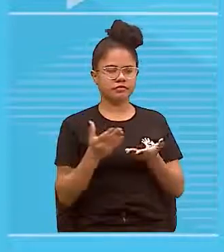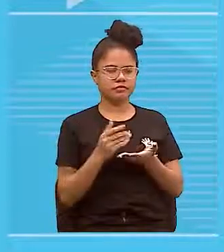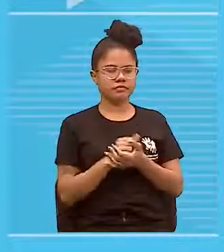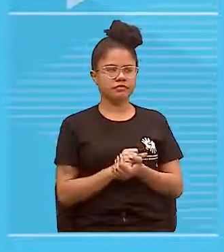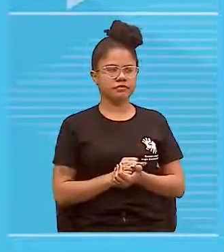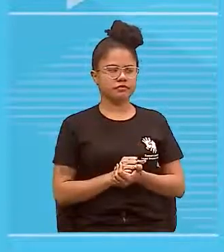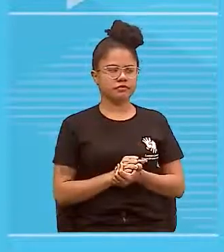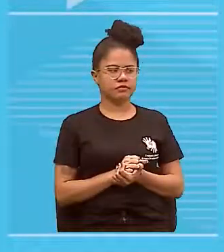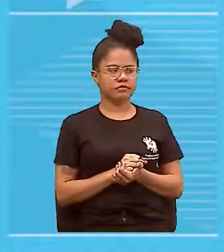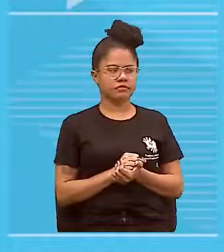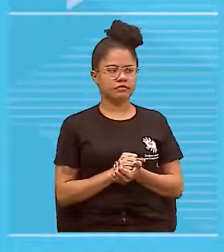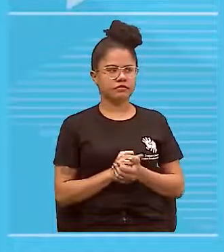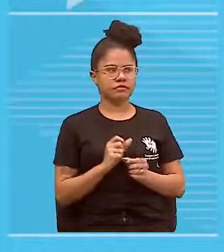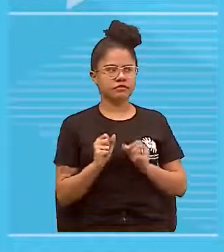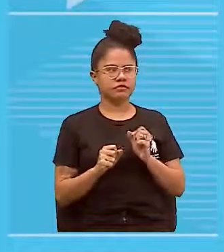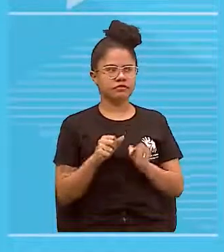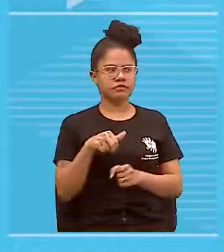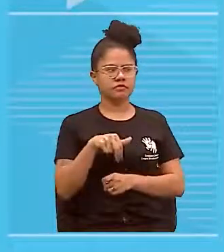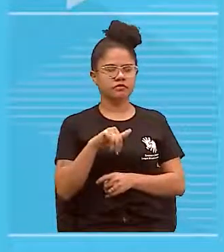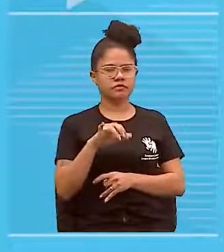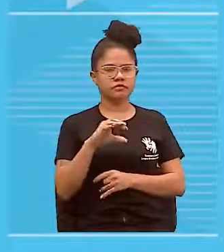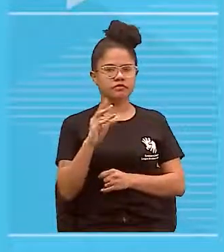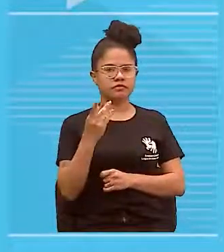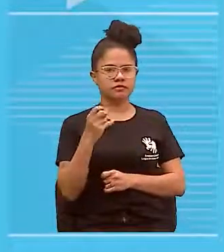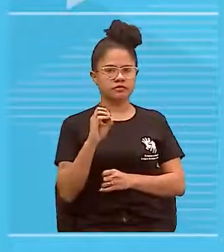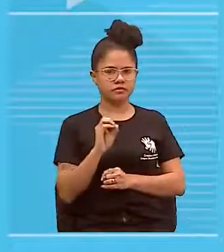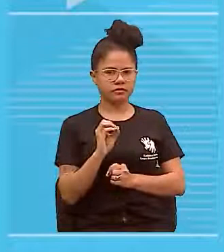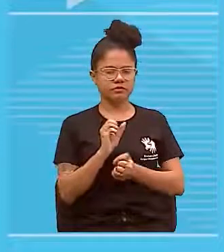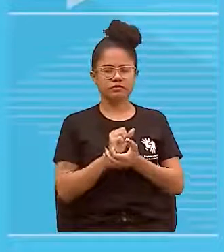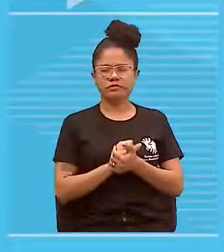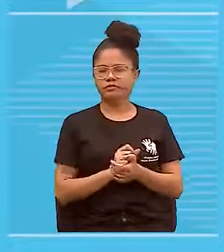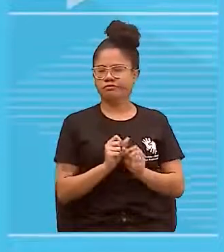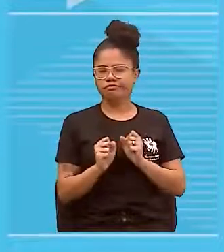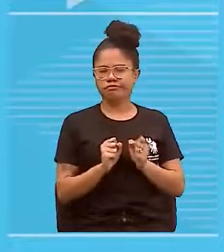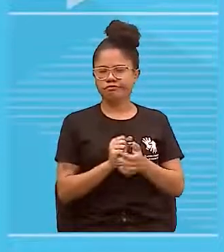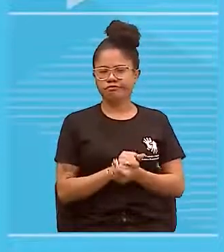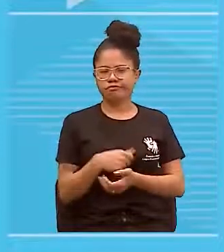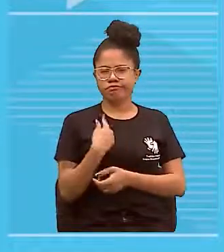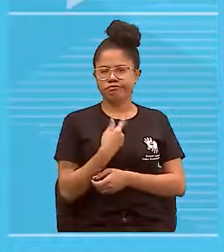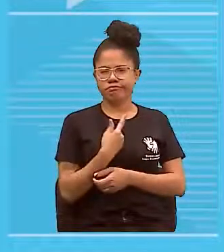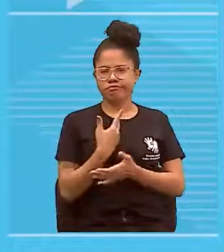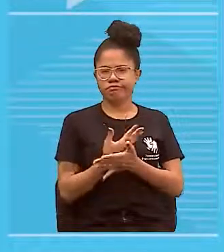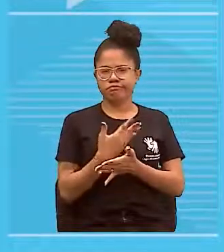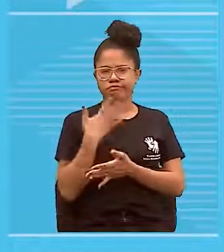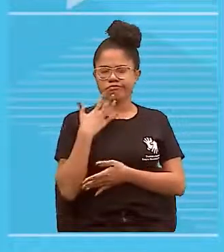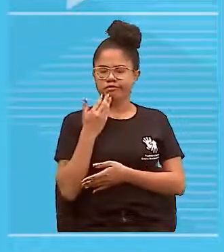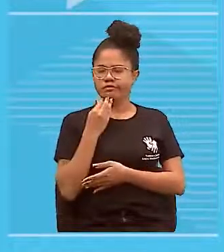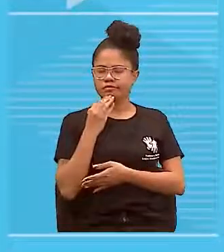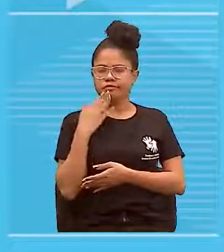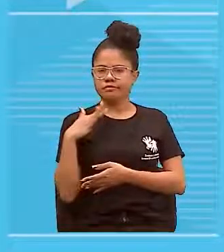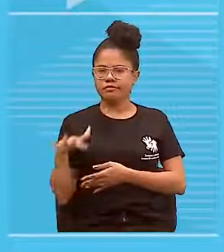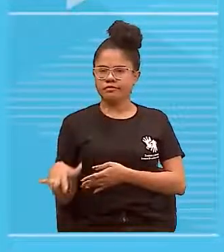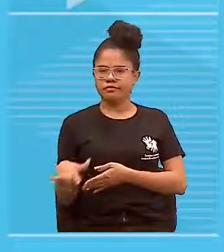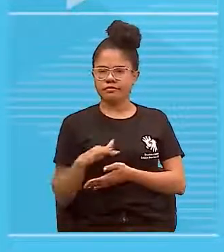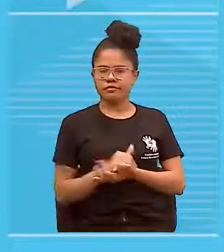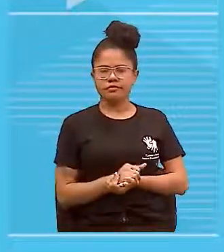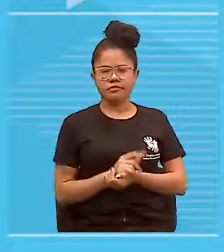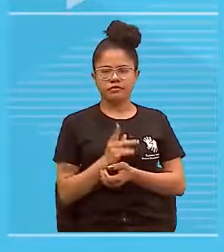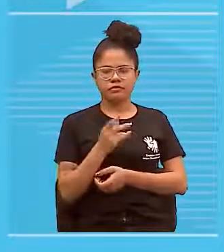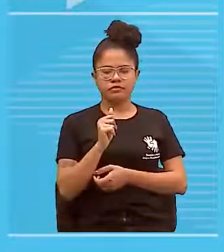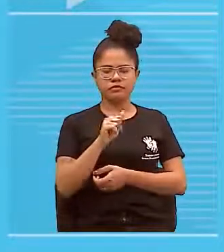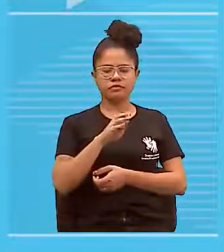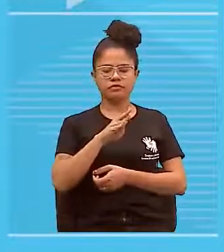o nicho? Quando a gente é criança, as pessoas falam assim, né? Quando a gente está estudando pequenininho, fala assim, ó, o hábitat é